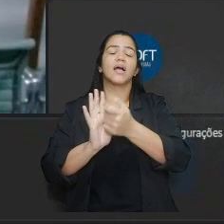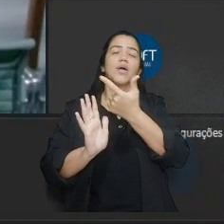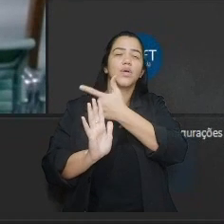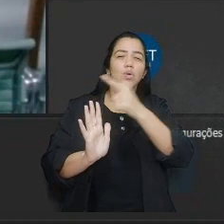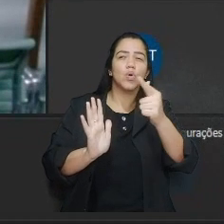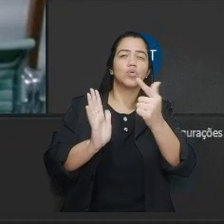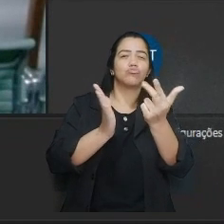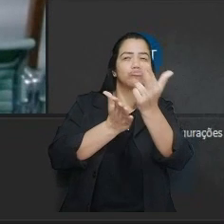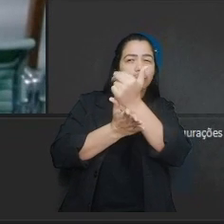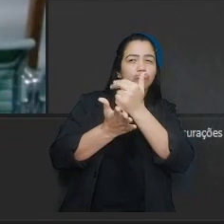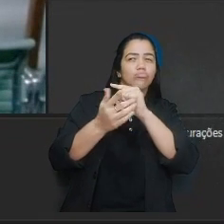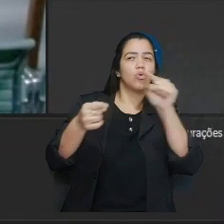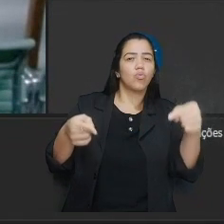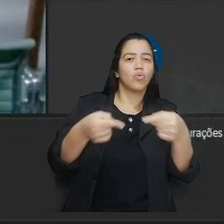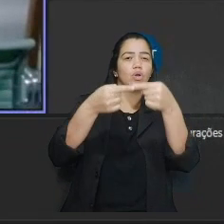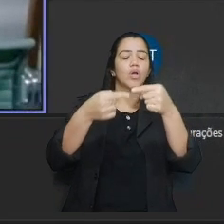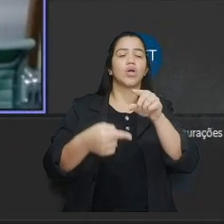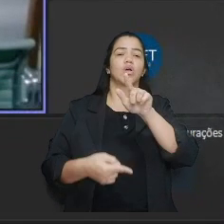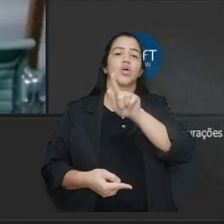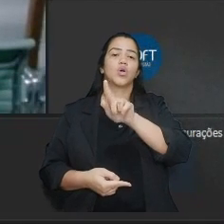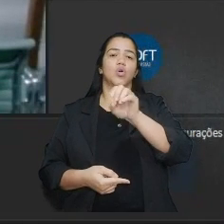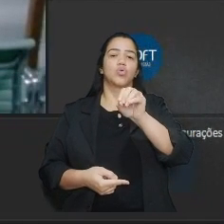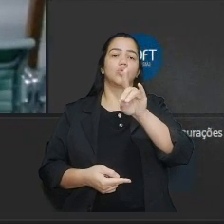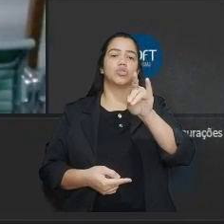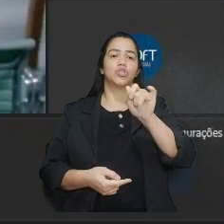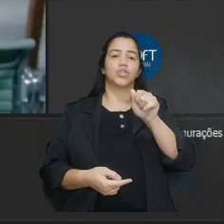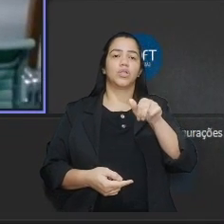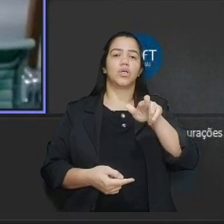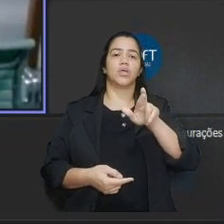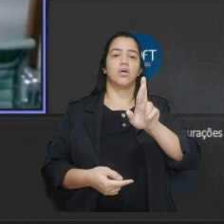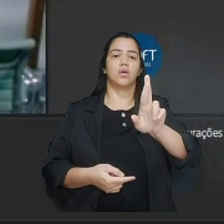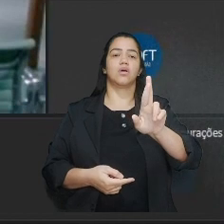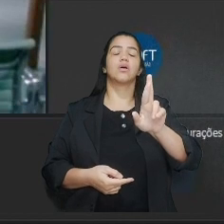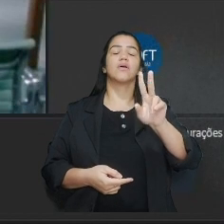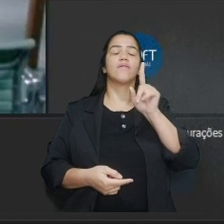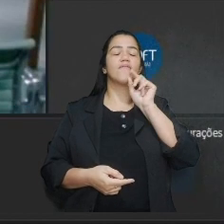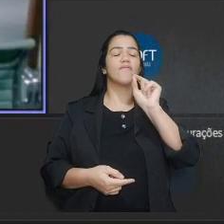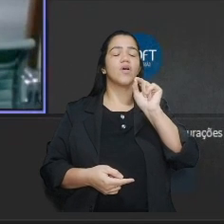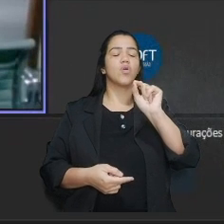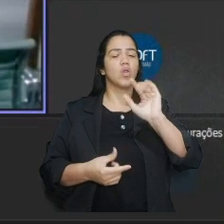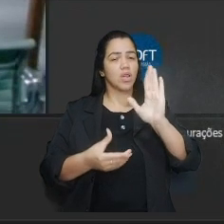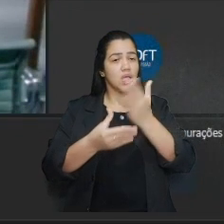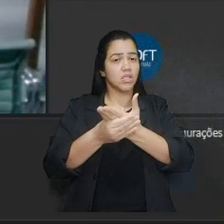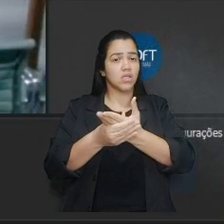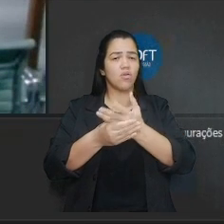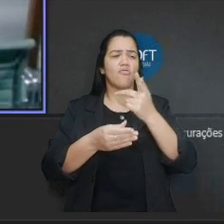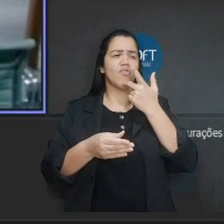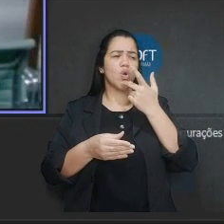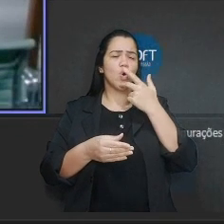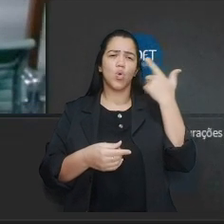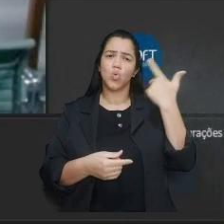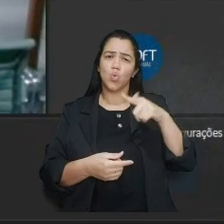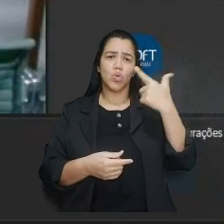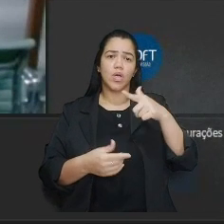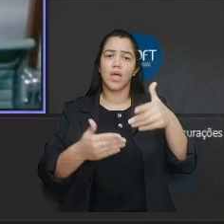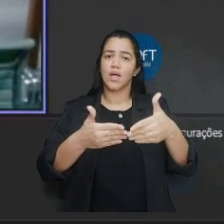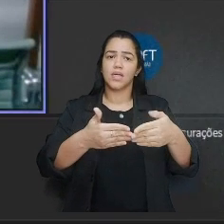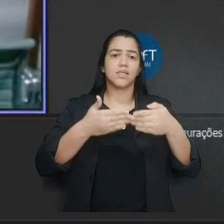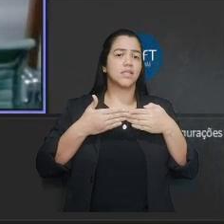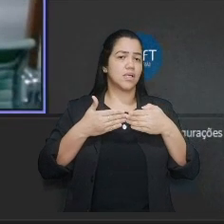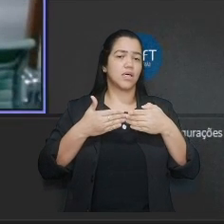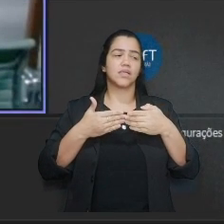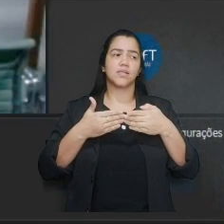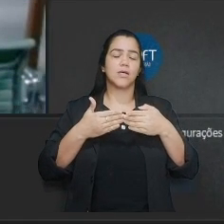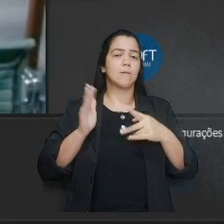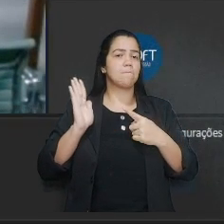uso indevido de marca e outros sinais distintivos da Goodyear. Na ação, sustentou-se que